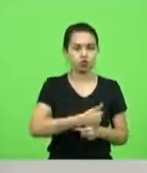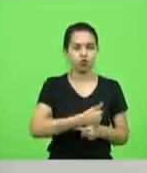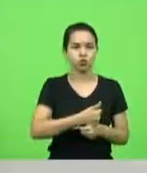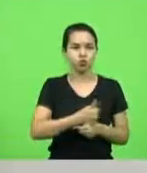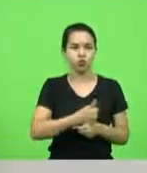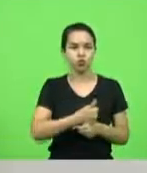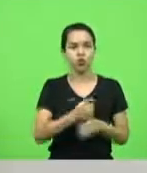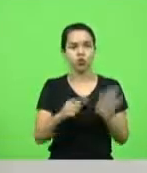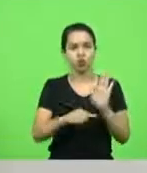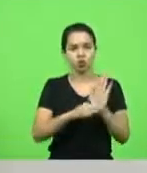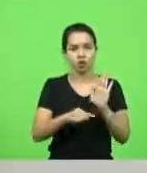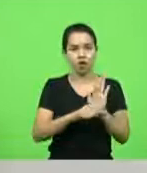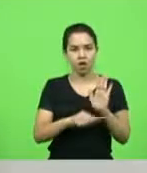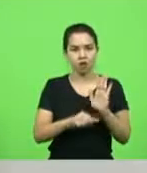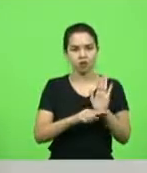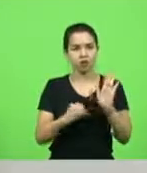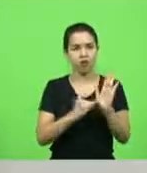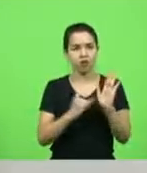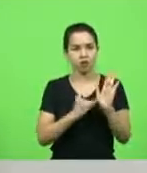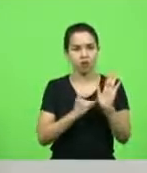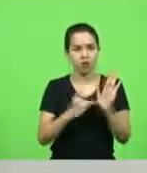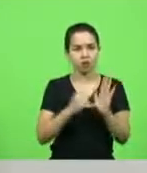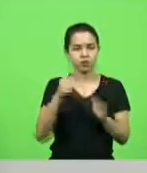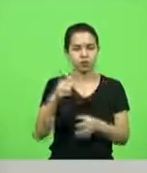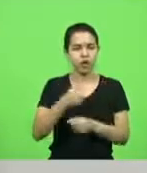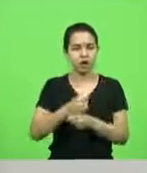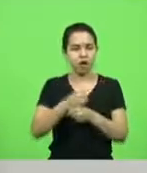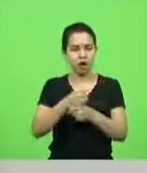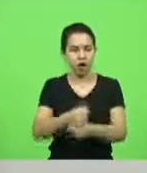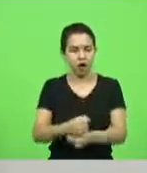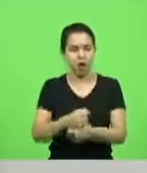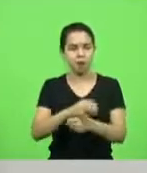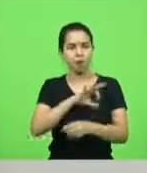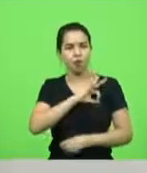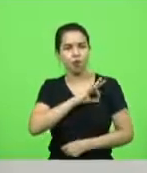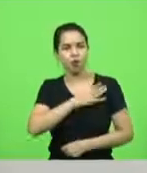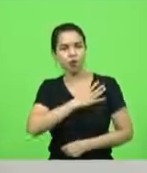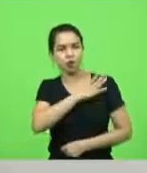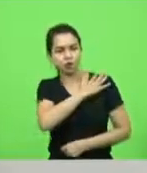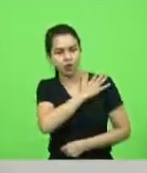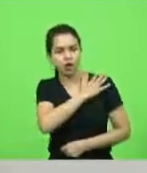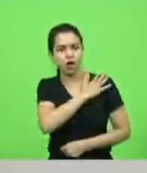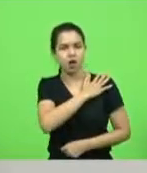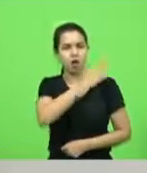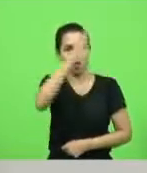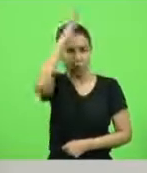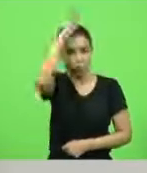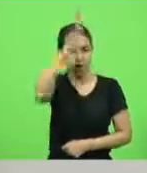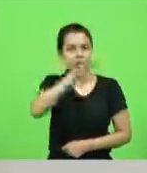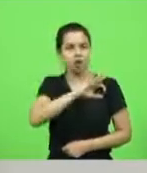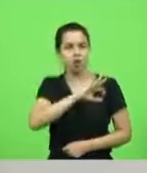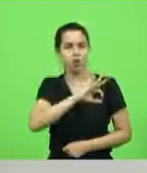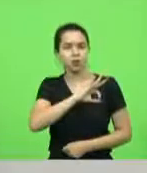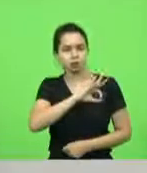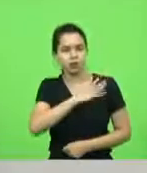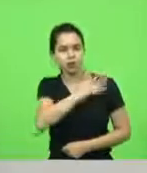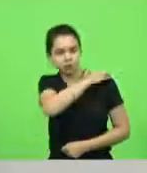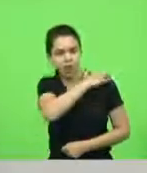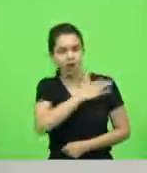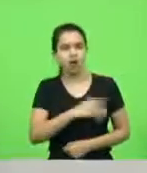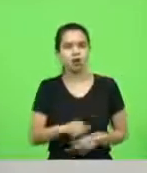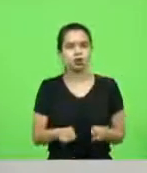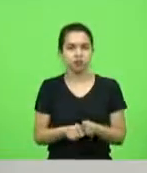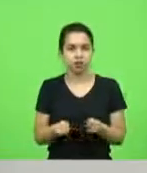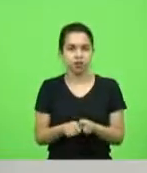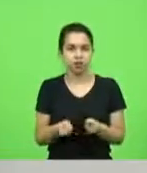dos últimos sete anos para a polícia militar e para os Bombeiros Militares e também na questão da igreja esse ano então você bem